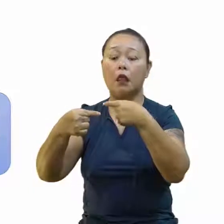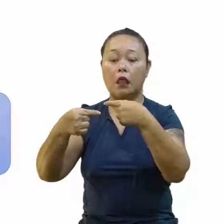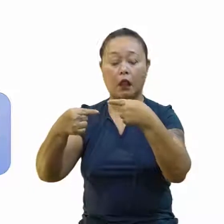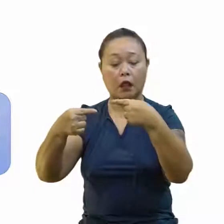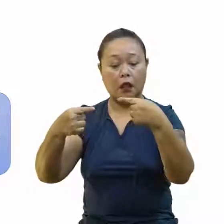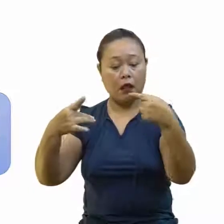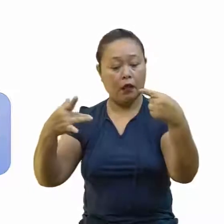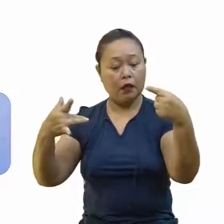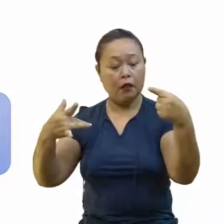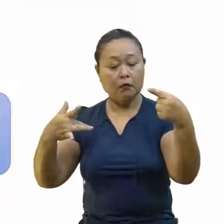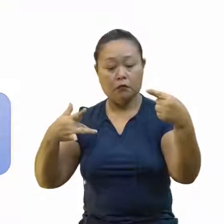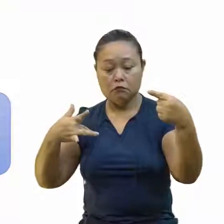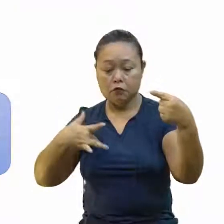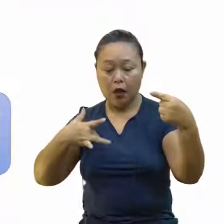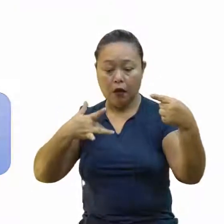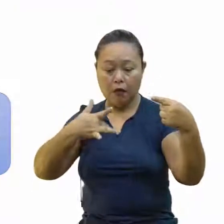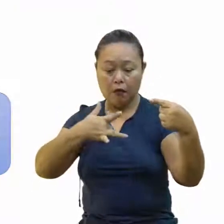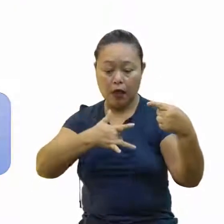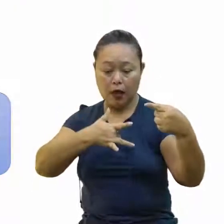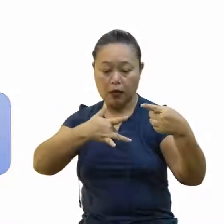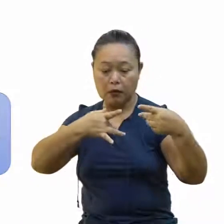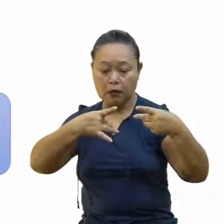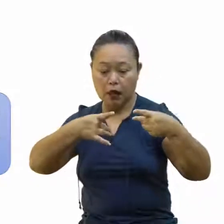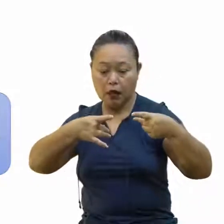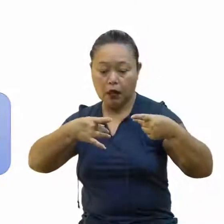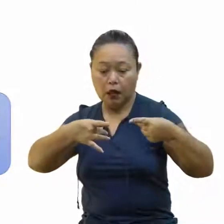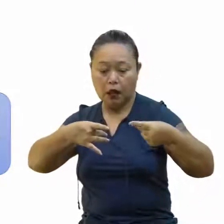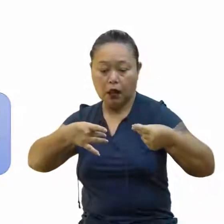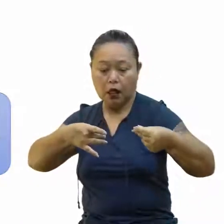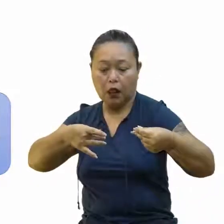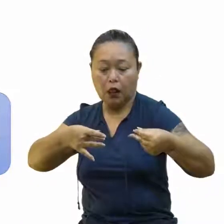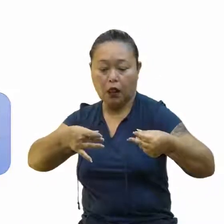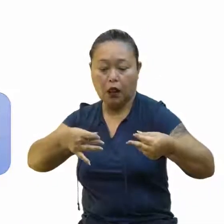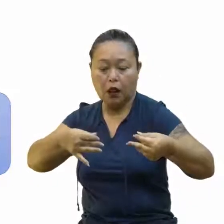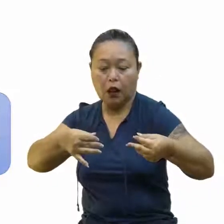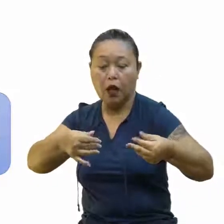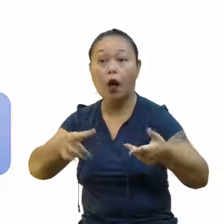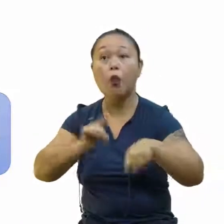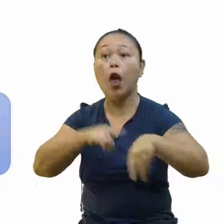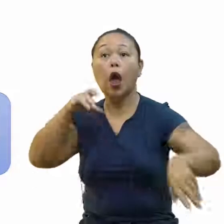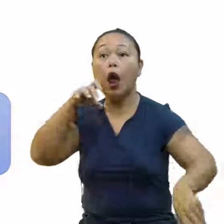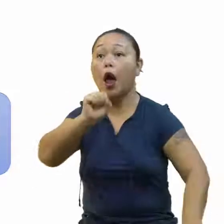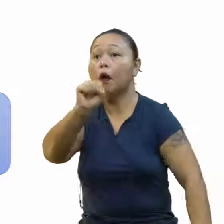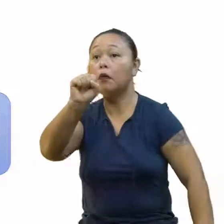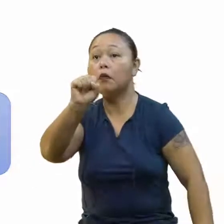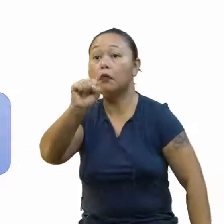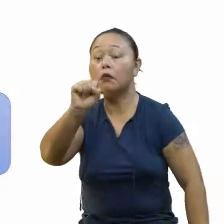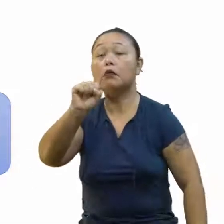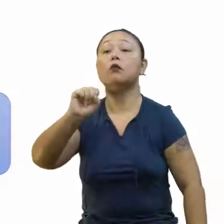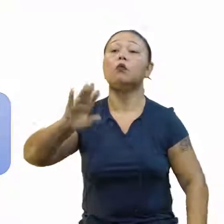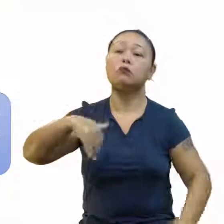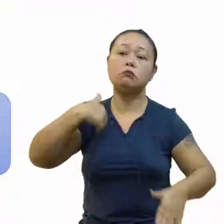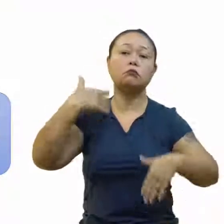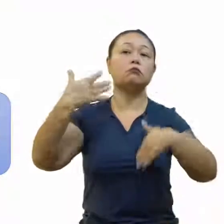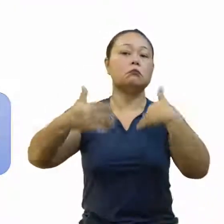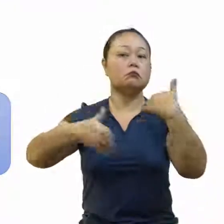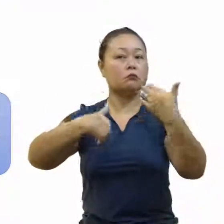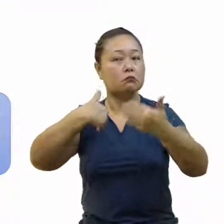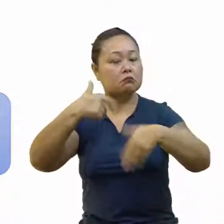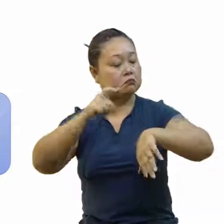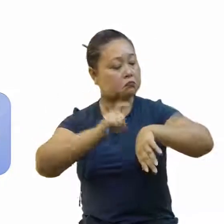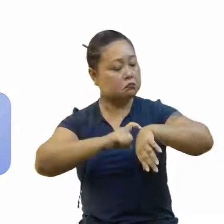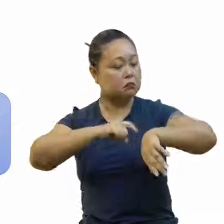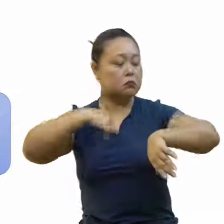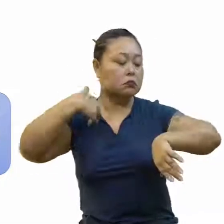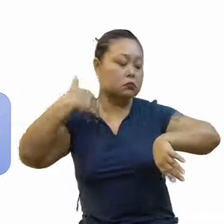deterioração progressiva, ou seja, não é de imediato, né? É a longo prazo que a gente